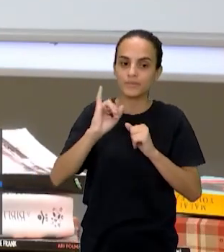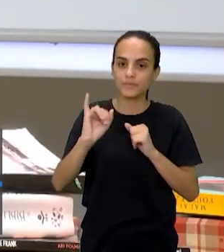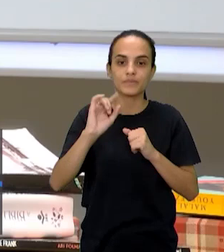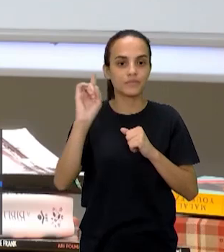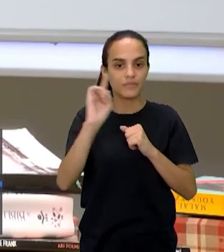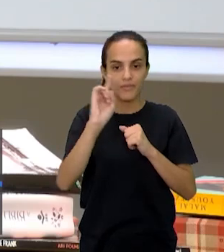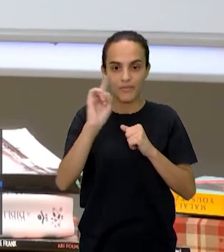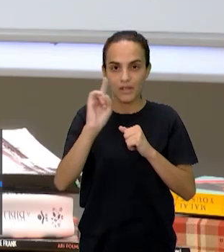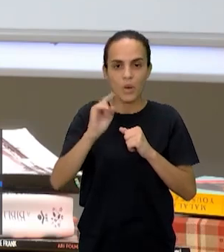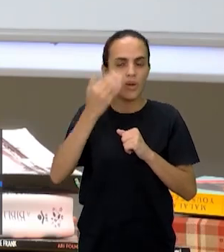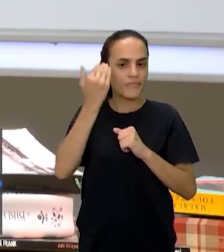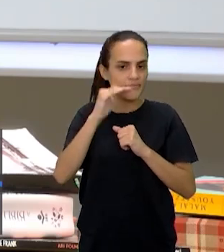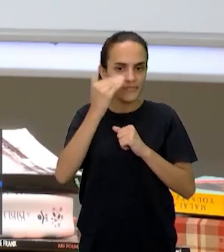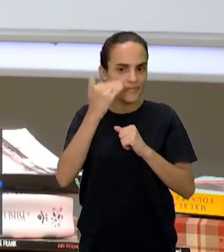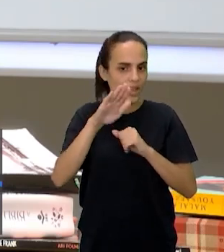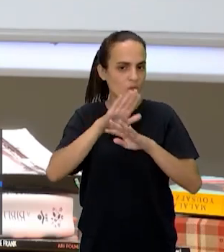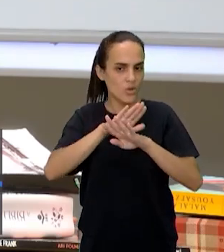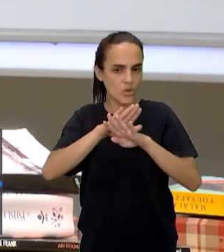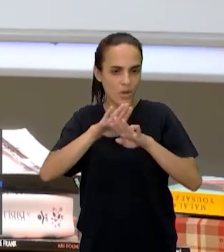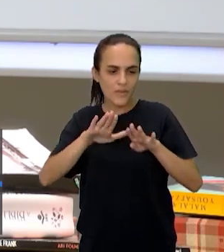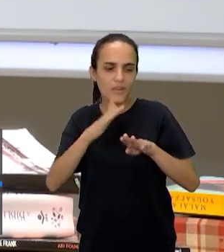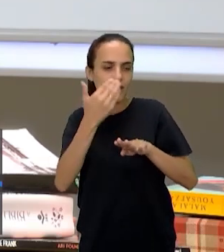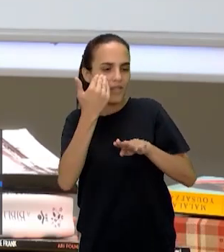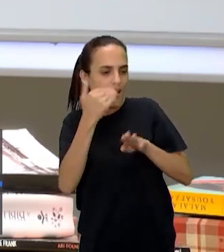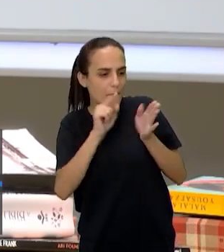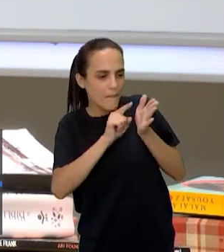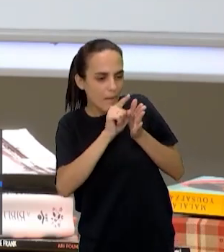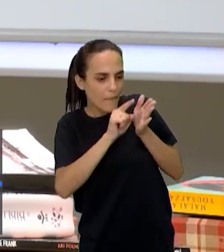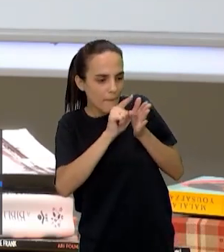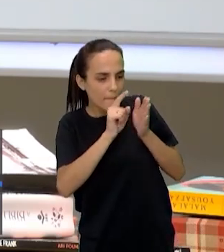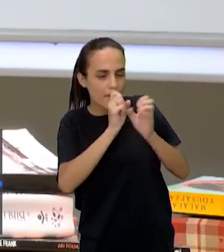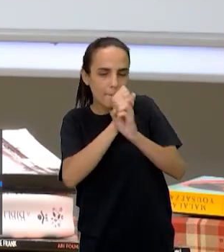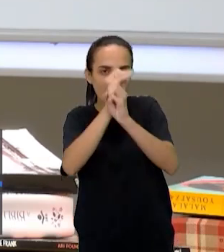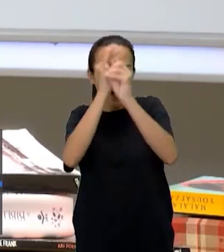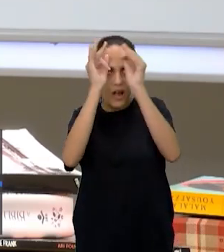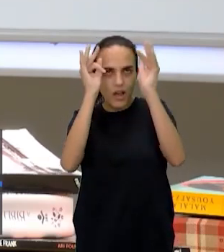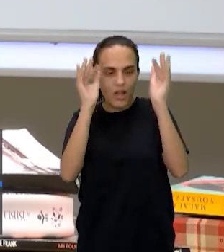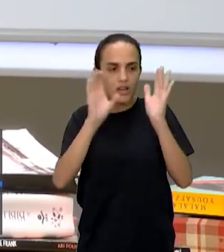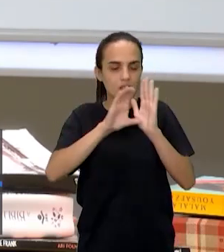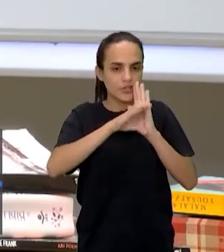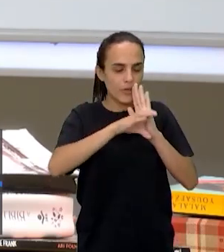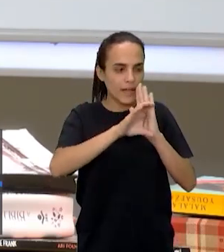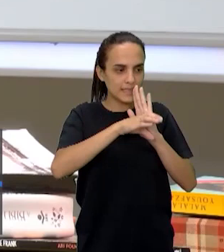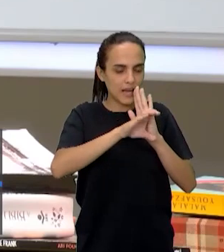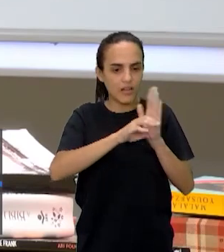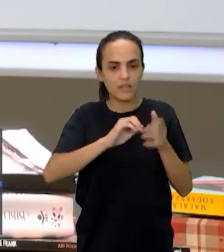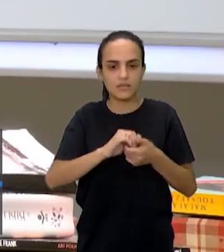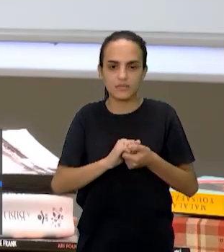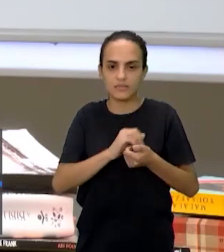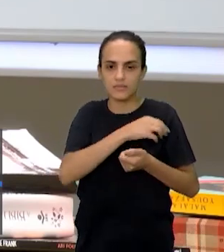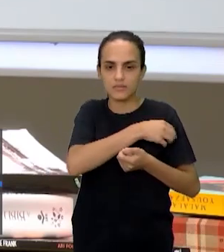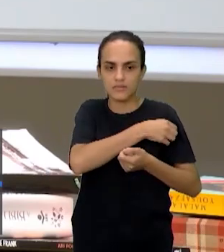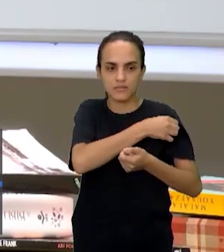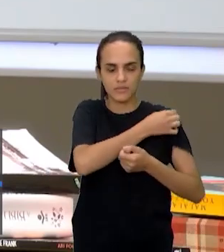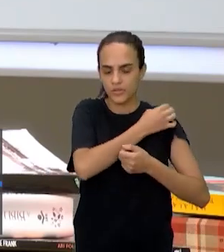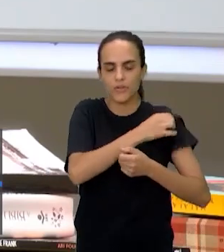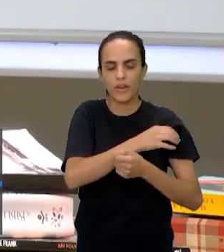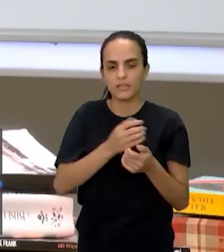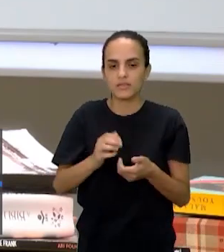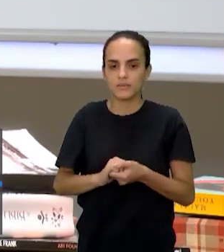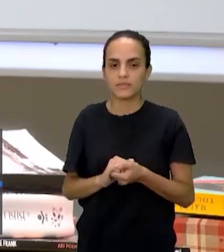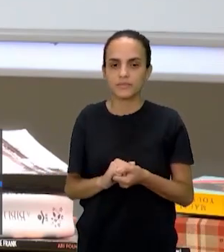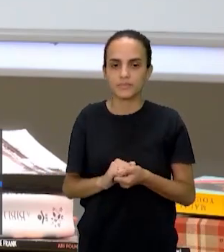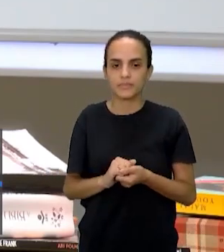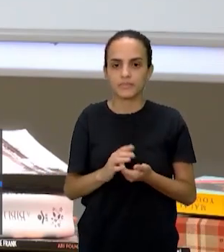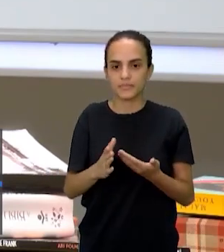deixa subentendido para você mastigar. Você tem que imaginar, você tem que contextualizar para chegar, né, professor Mauro? É igual, não é só Capitu,